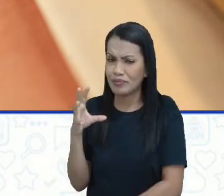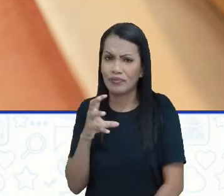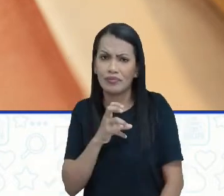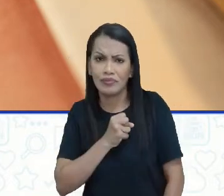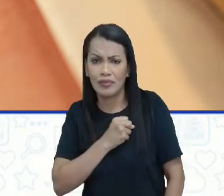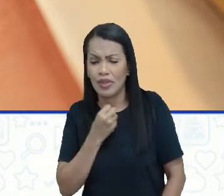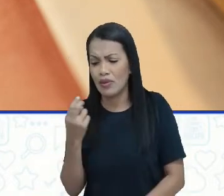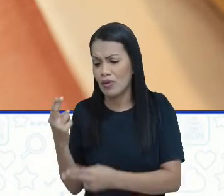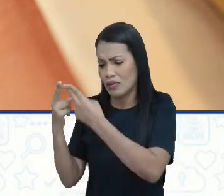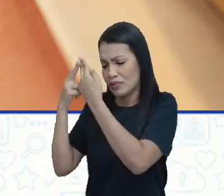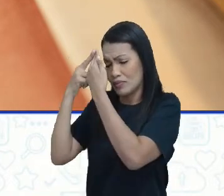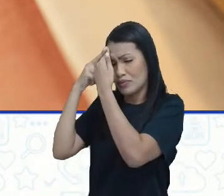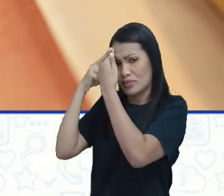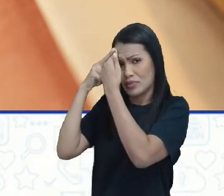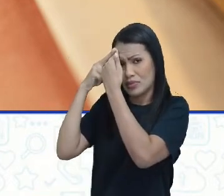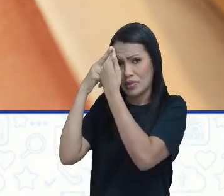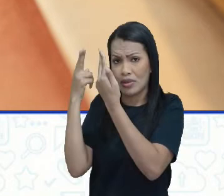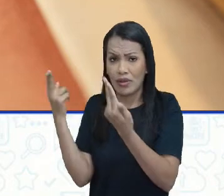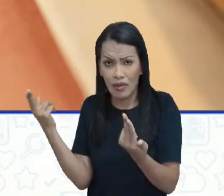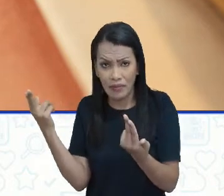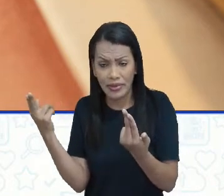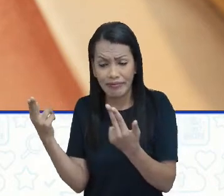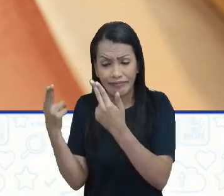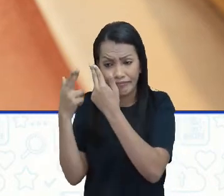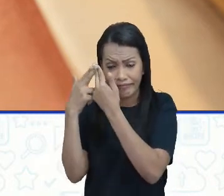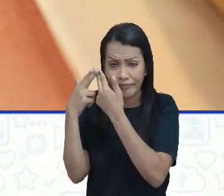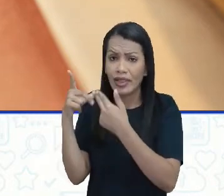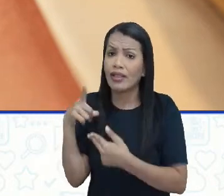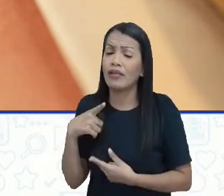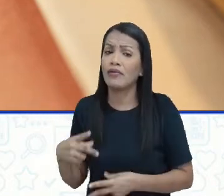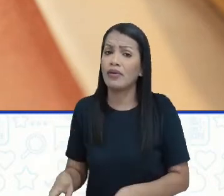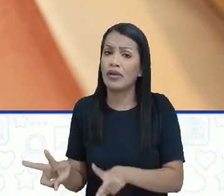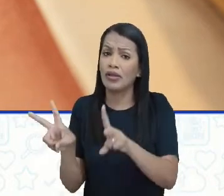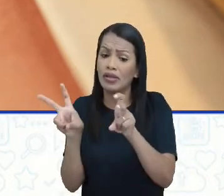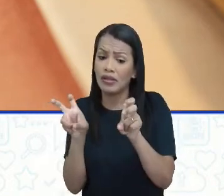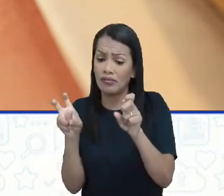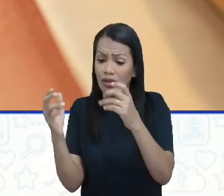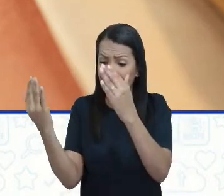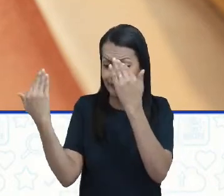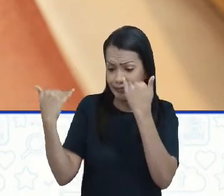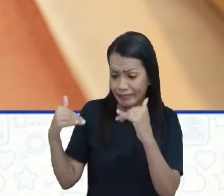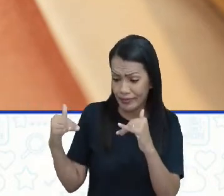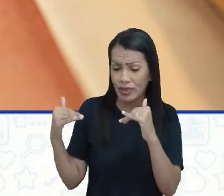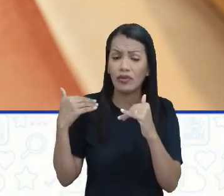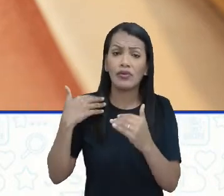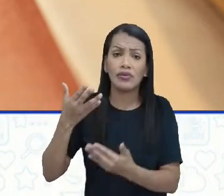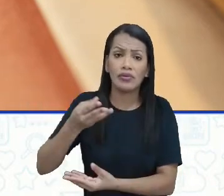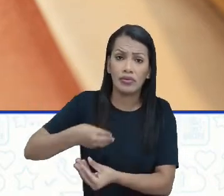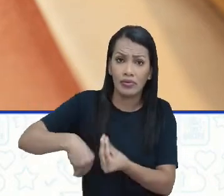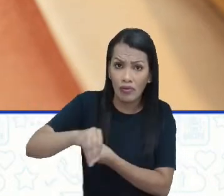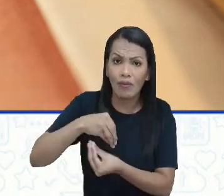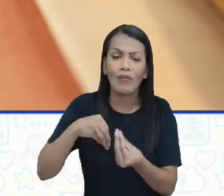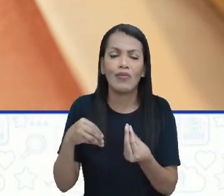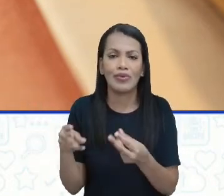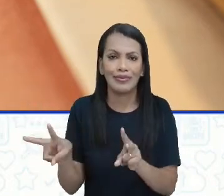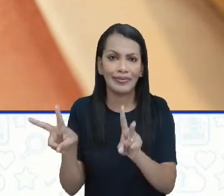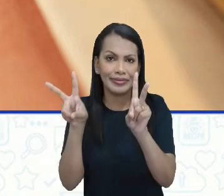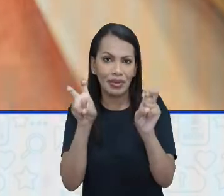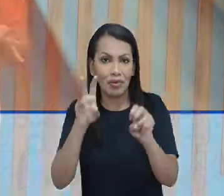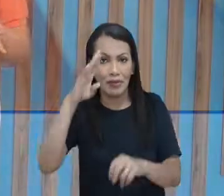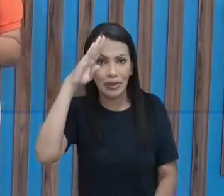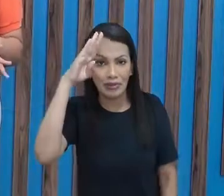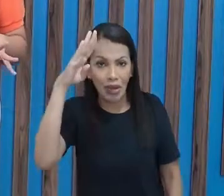traumas de guerra. Tudo isso faz parte de temáticas secundárias que envolvem o tema principal e estão